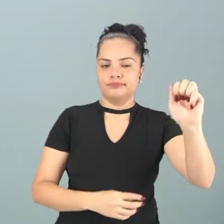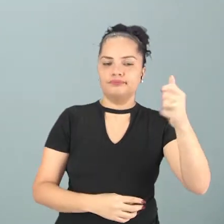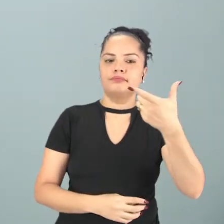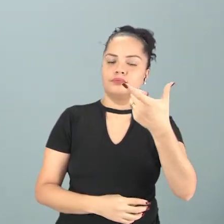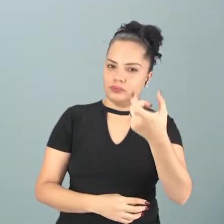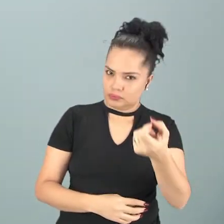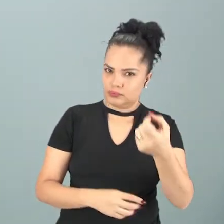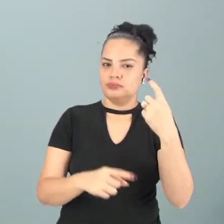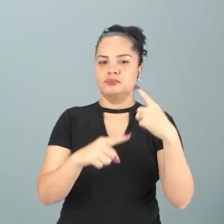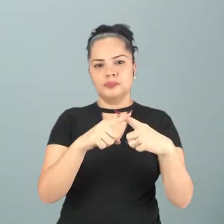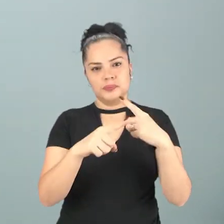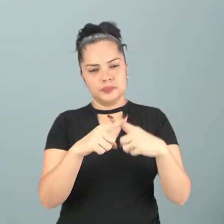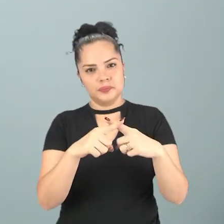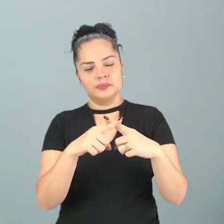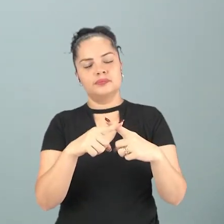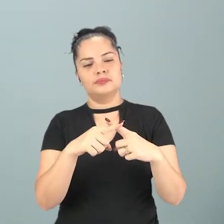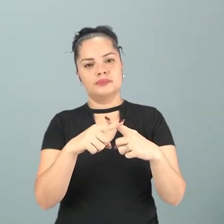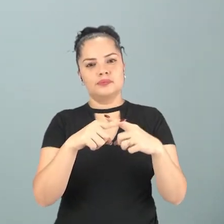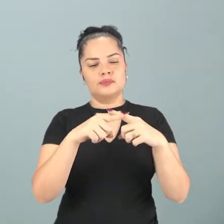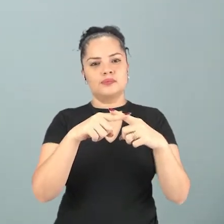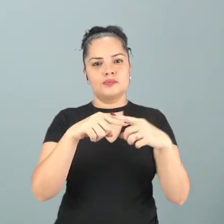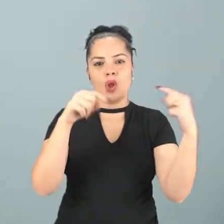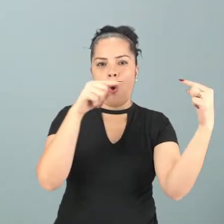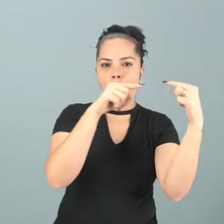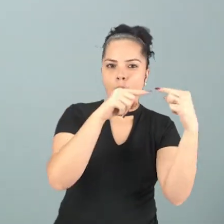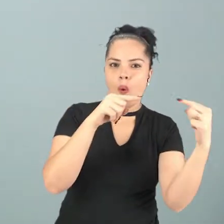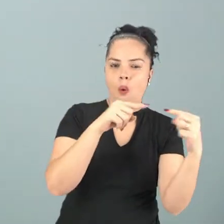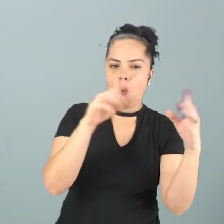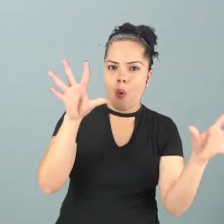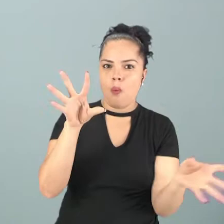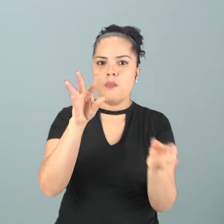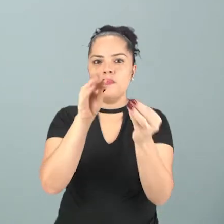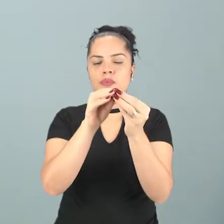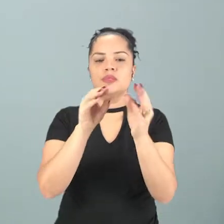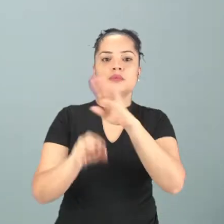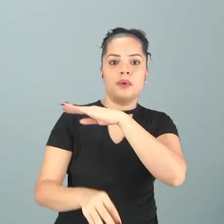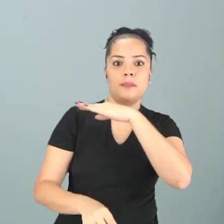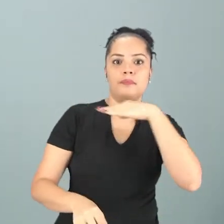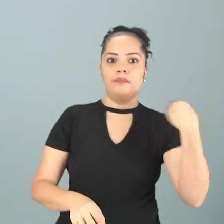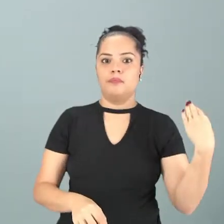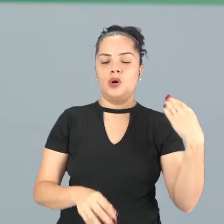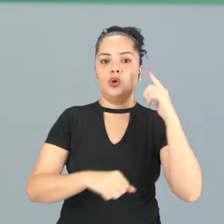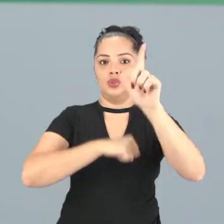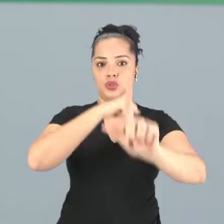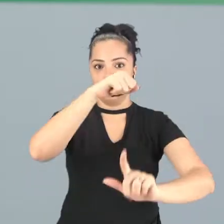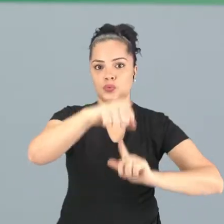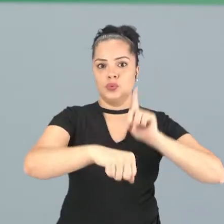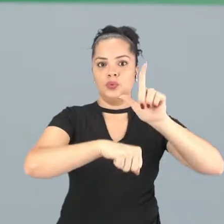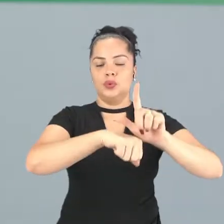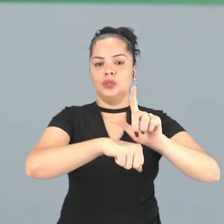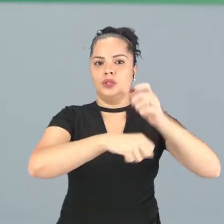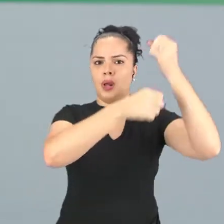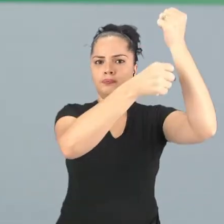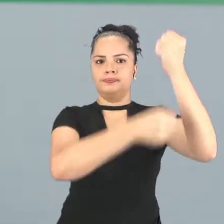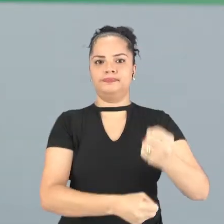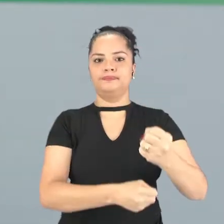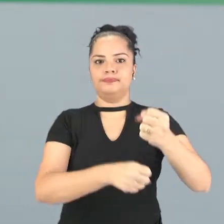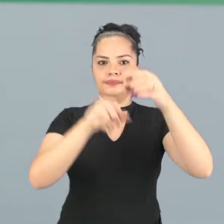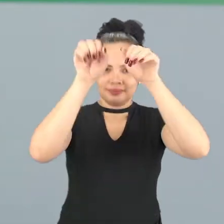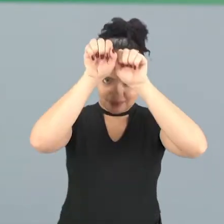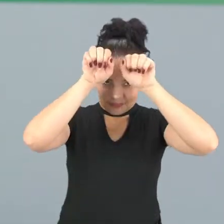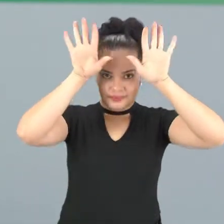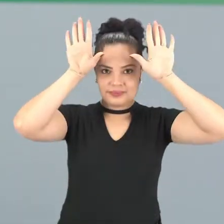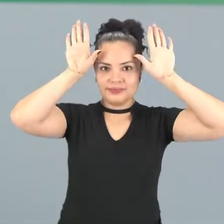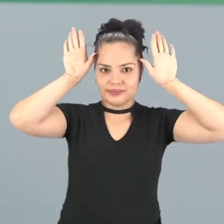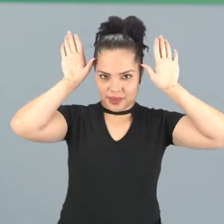novembro, porque é a data que é relacionada à morte de Zumbi dos Palmares, que foi um dos maiores líderes de quilombos no período